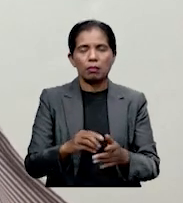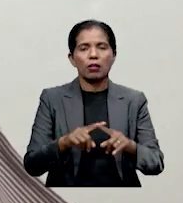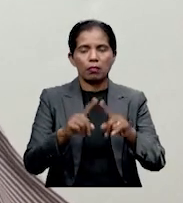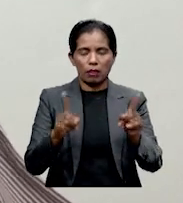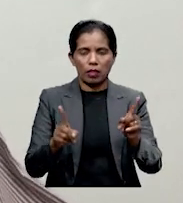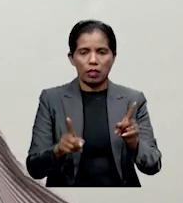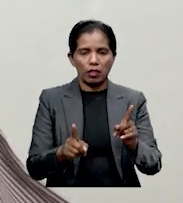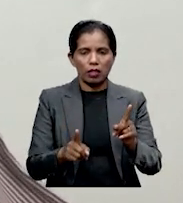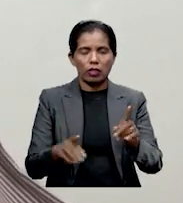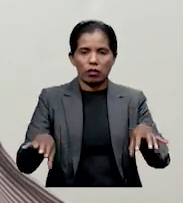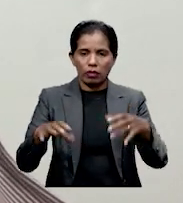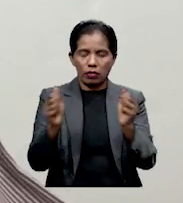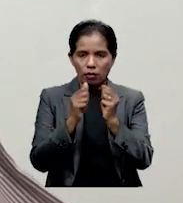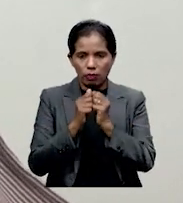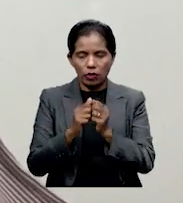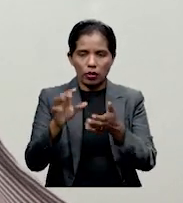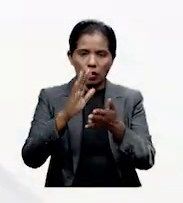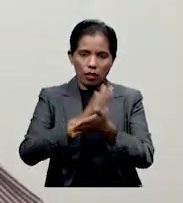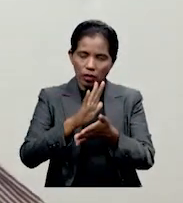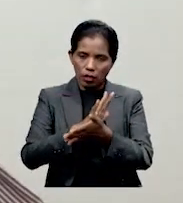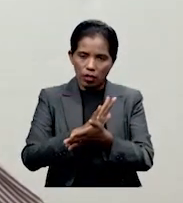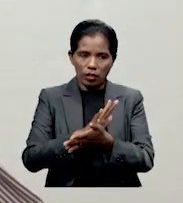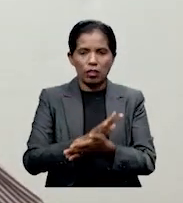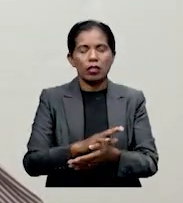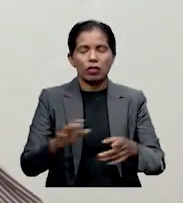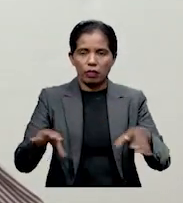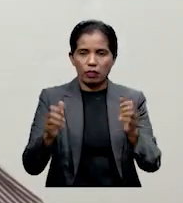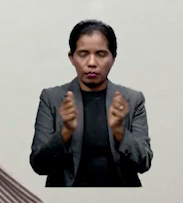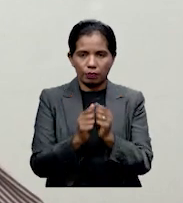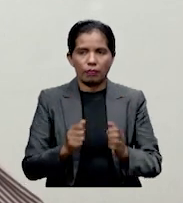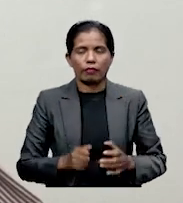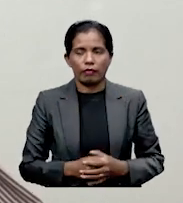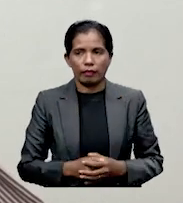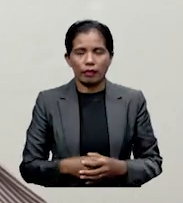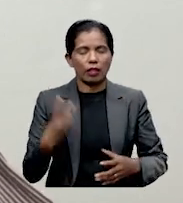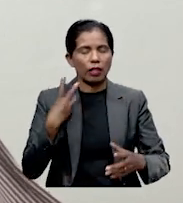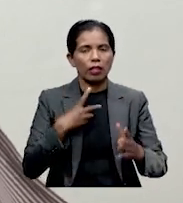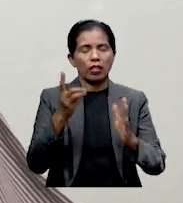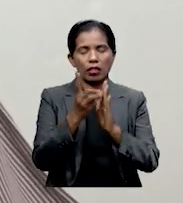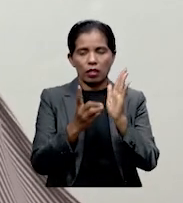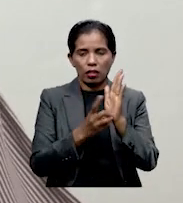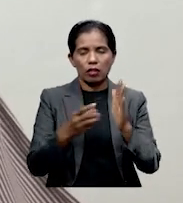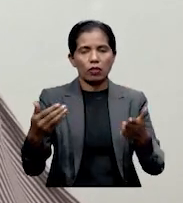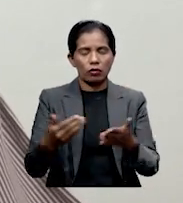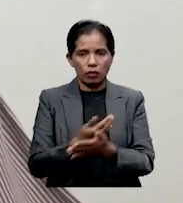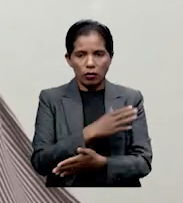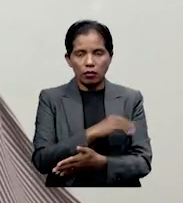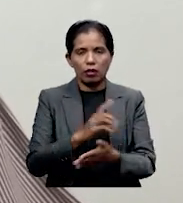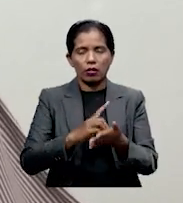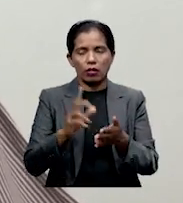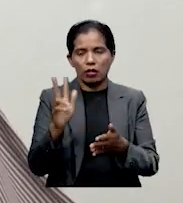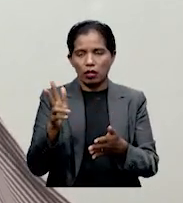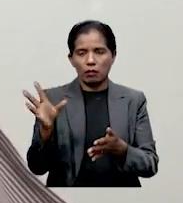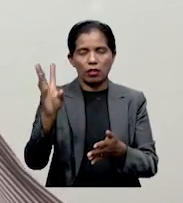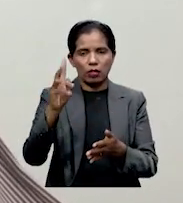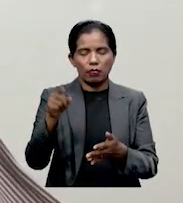sema quando la sai da ba contrato tamba e tenia decreto foi sai aprova conselho ministro leu decreto número 36 para